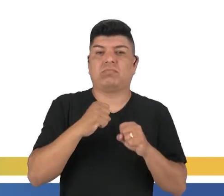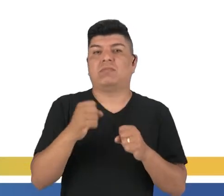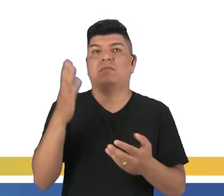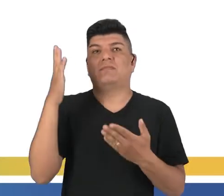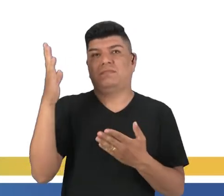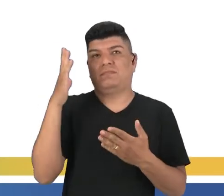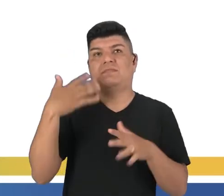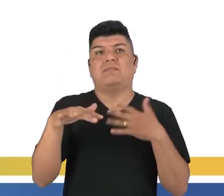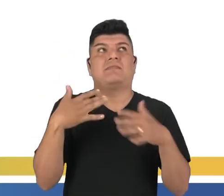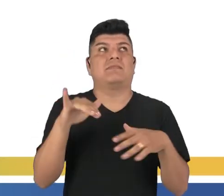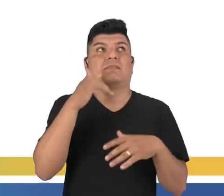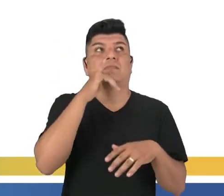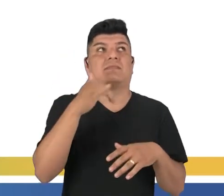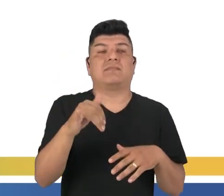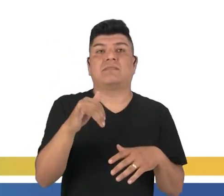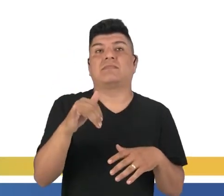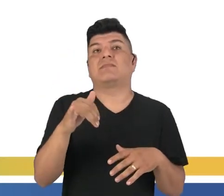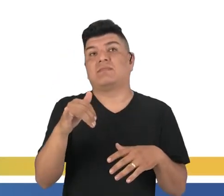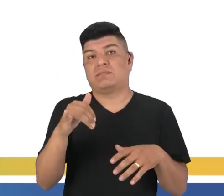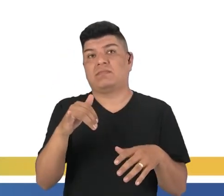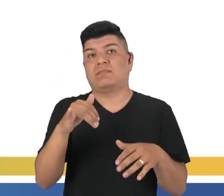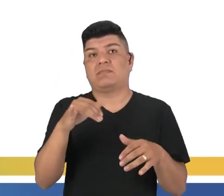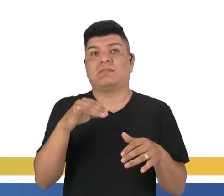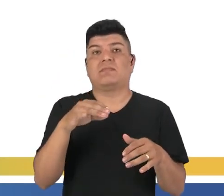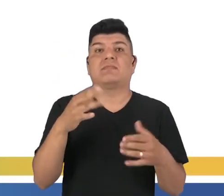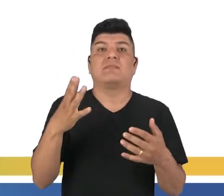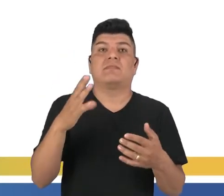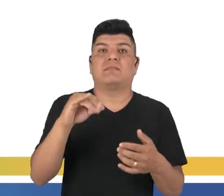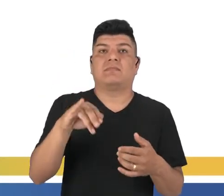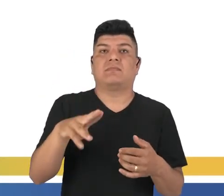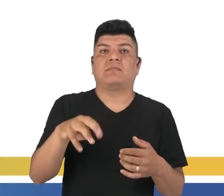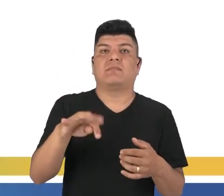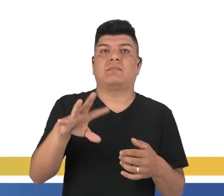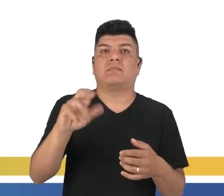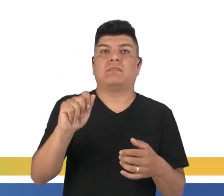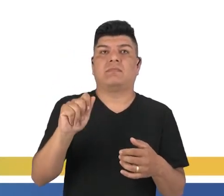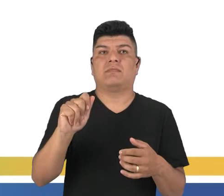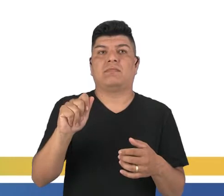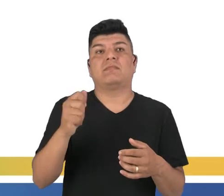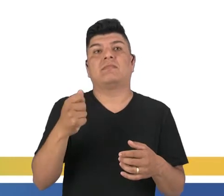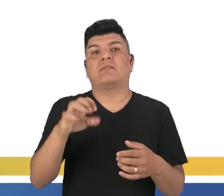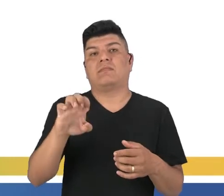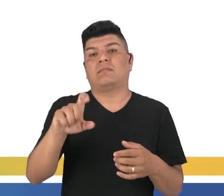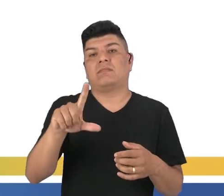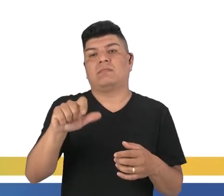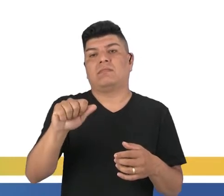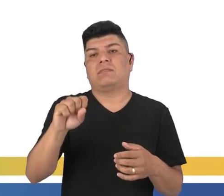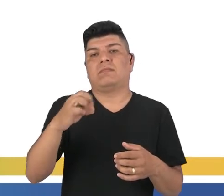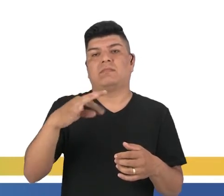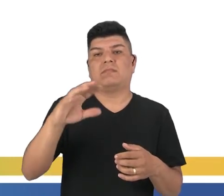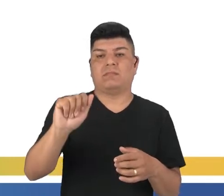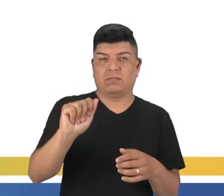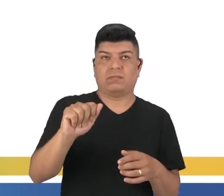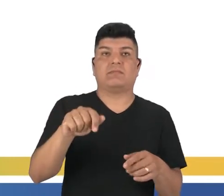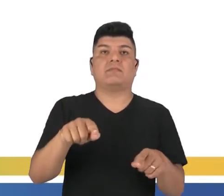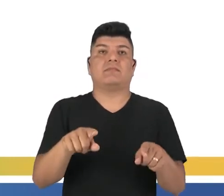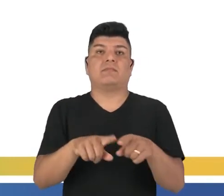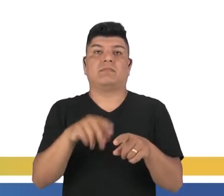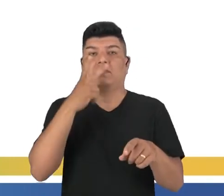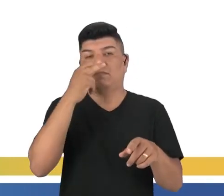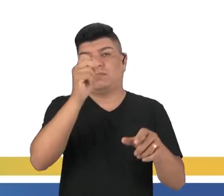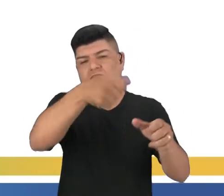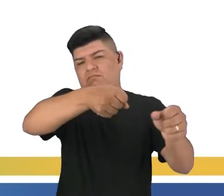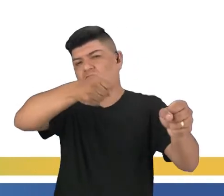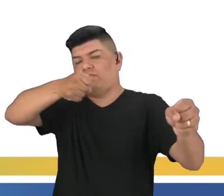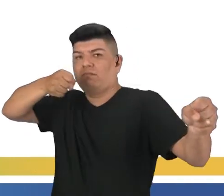energia cinética. E aí nós temos ali a energia potencial elástica, né, representada ali pelo